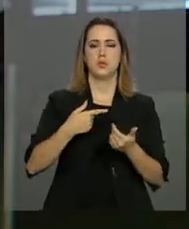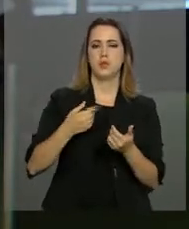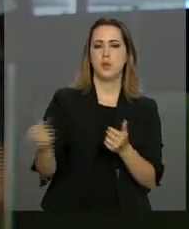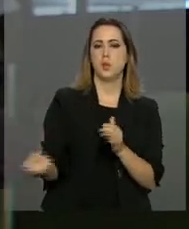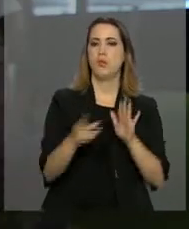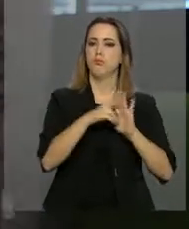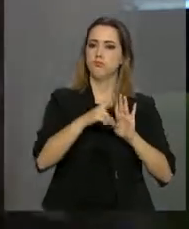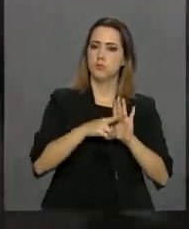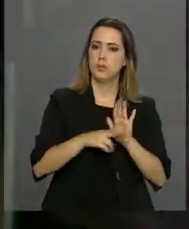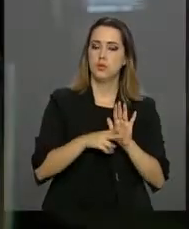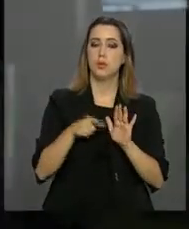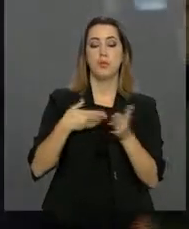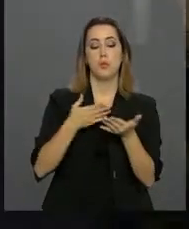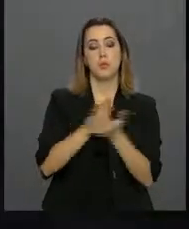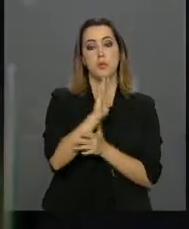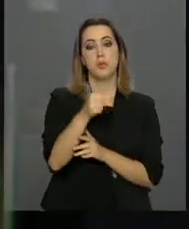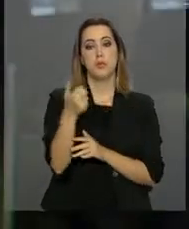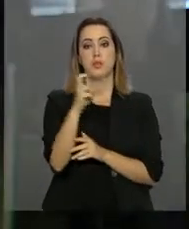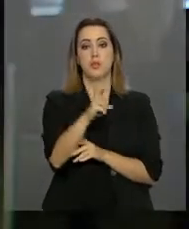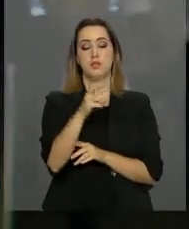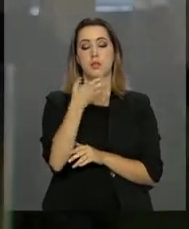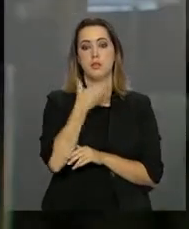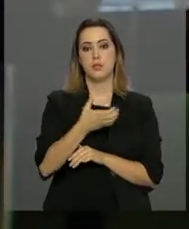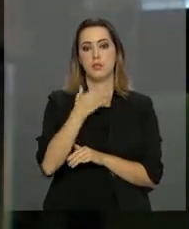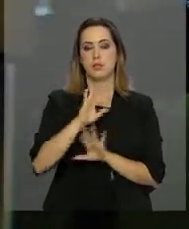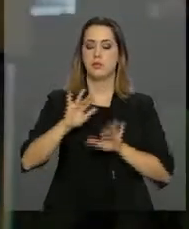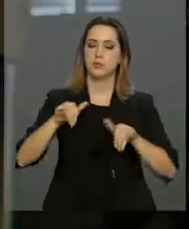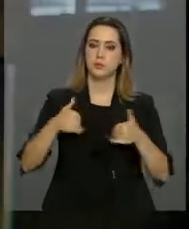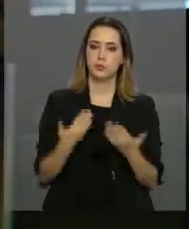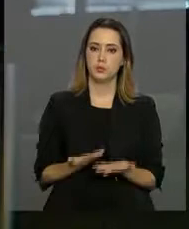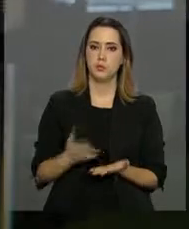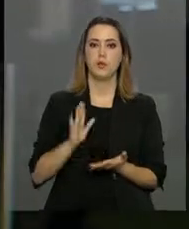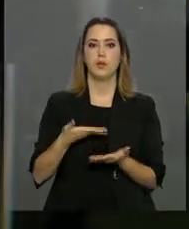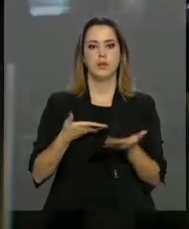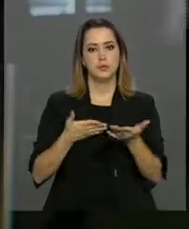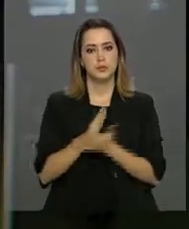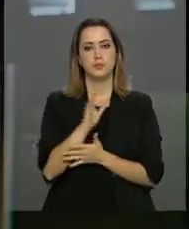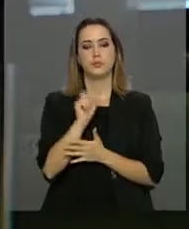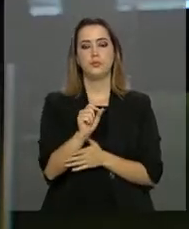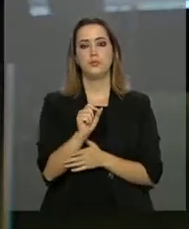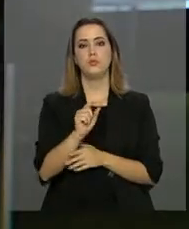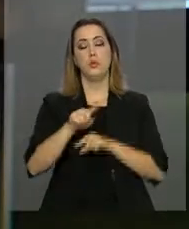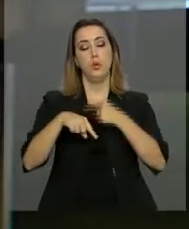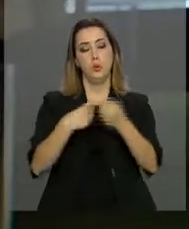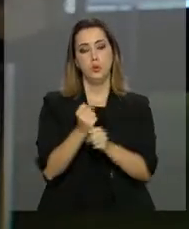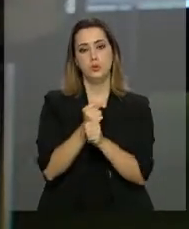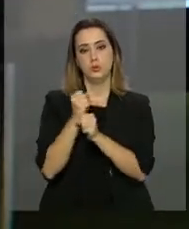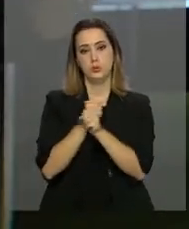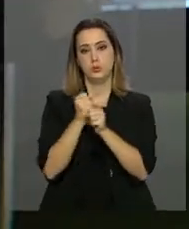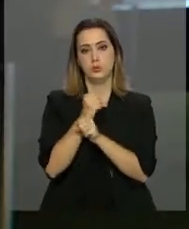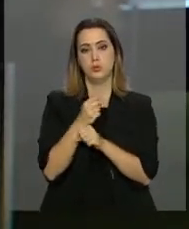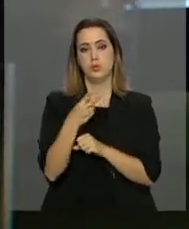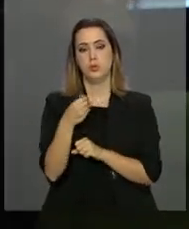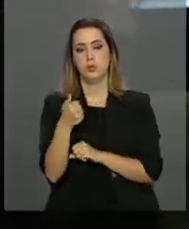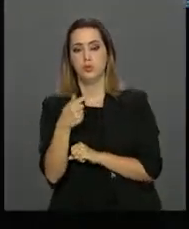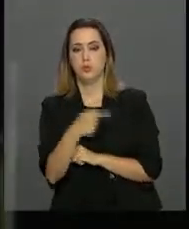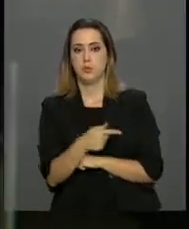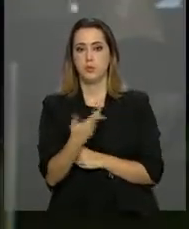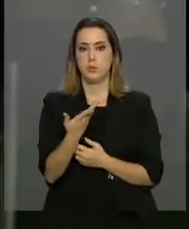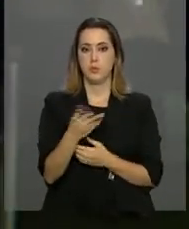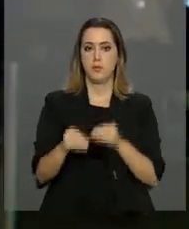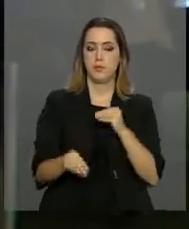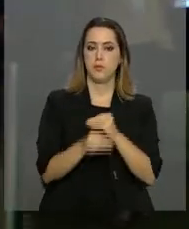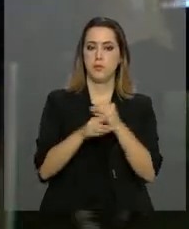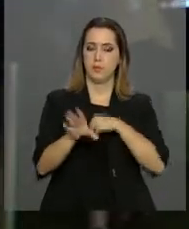no dia 15 de dezembro sendo assim a pec já terá validade para 2017 bom essa proposta